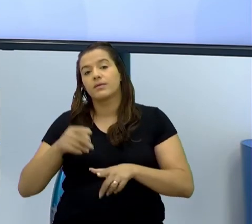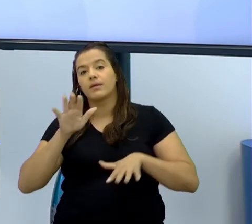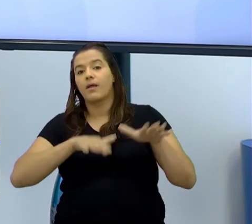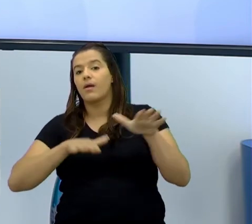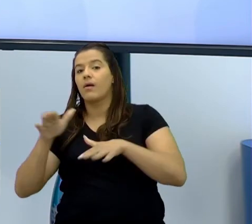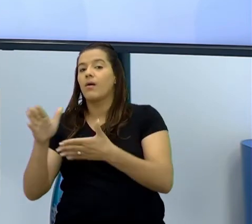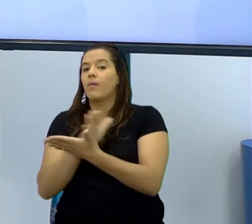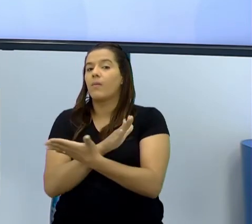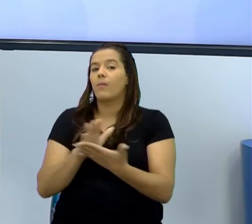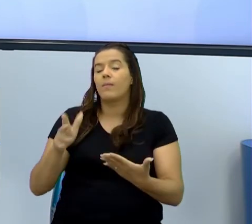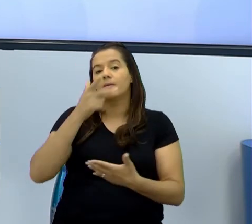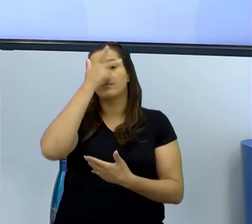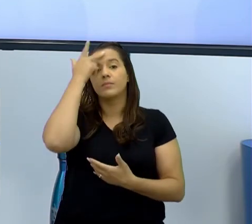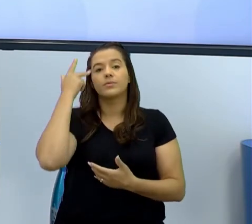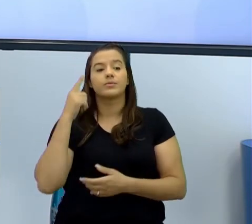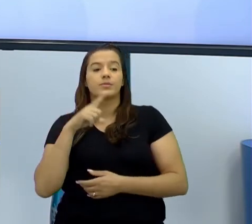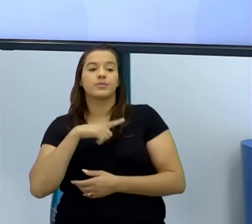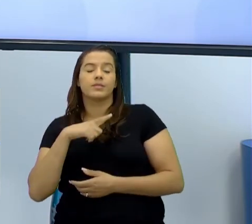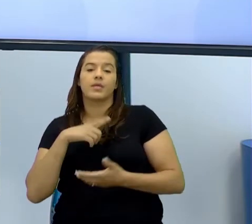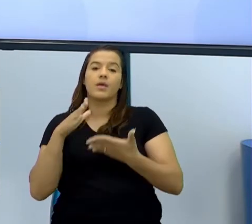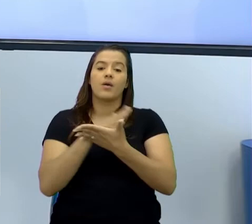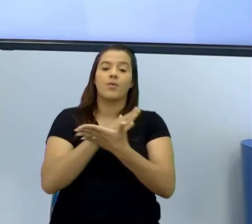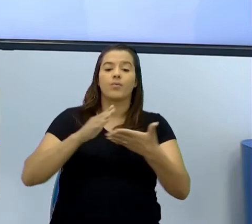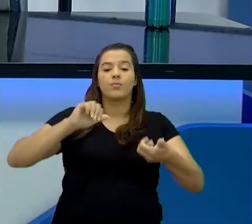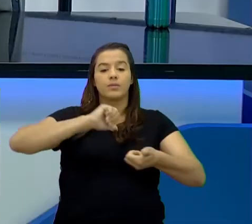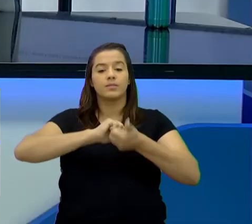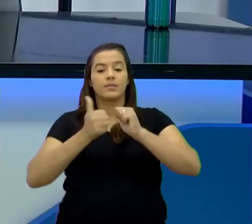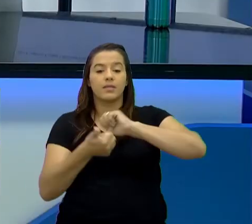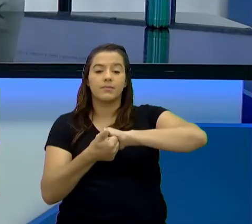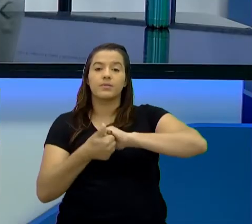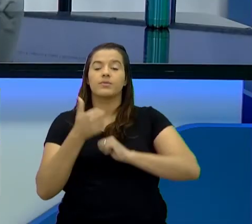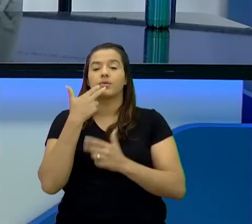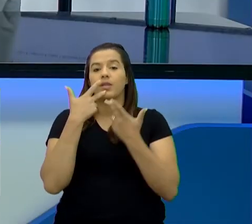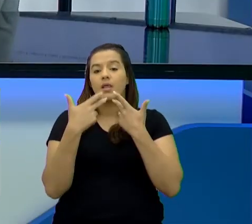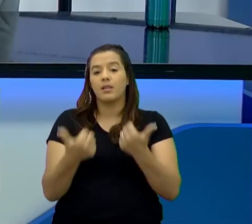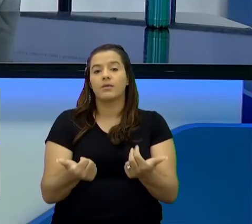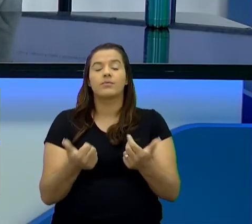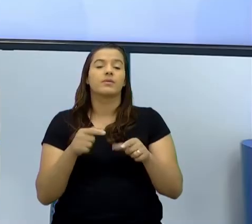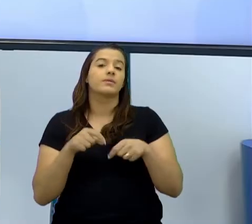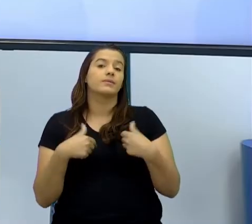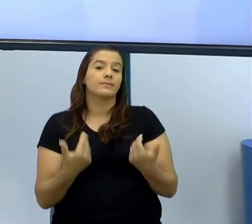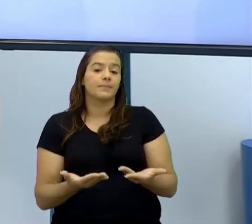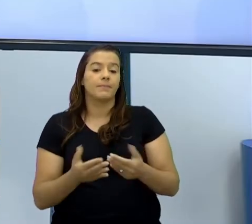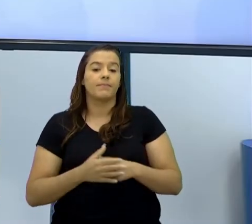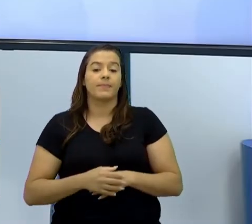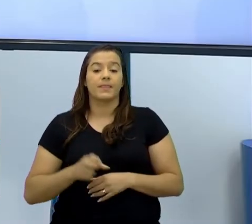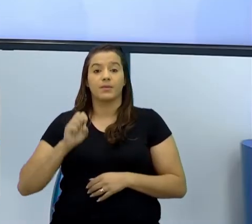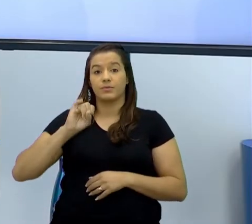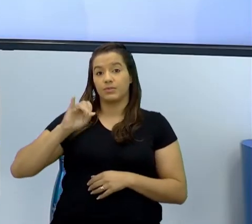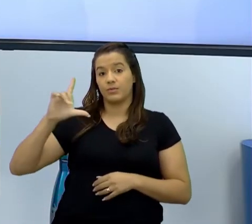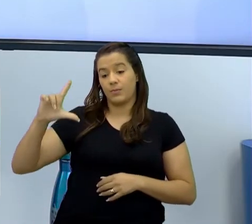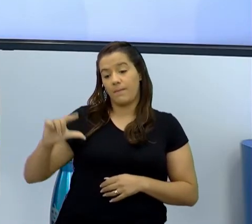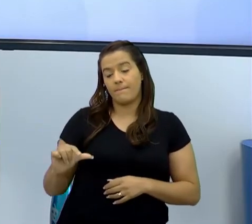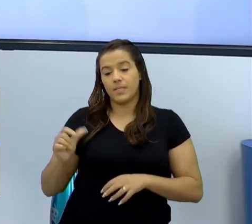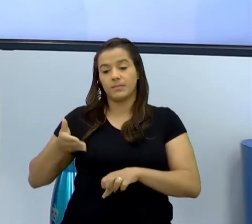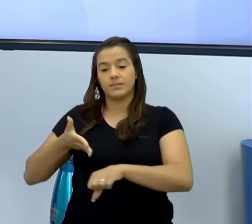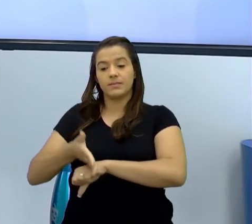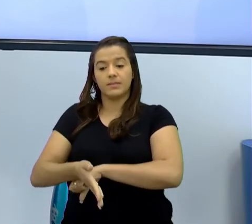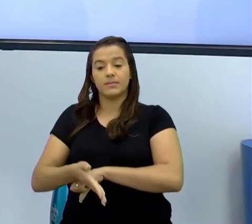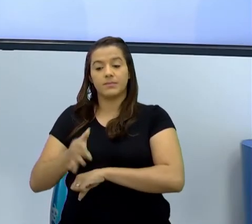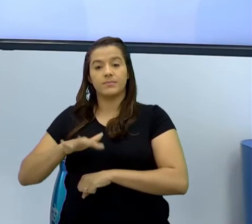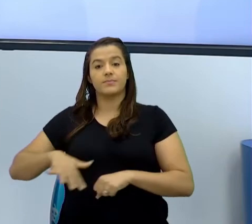pessoas têm aí determinadas adaptações na língua. Então, assim, se eu tenho menos acesso à